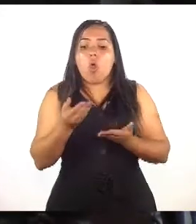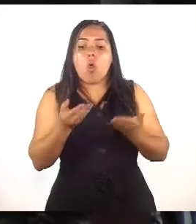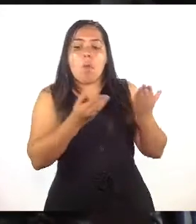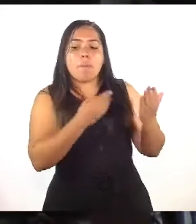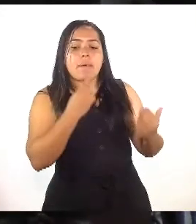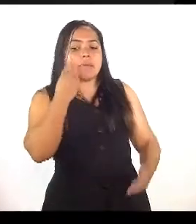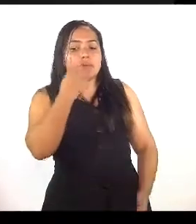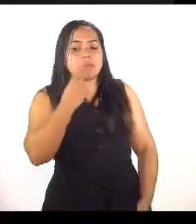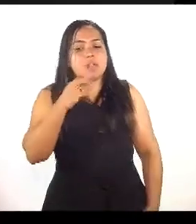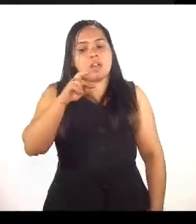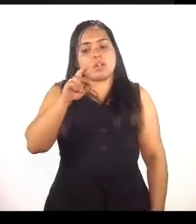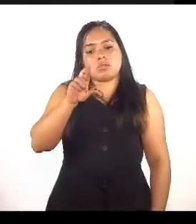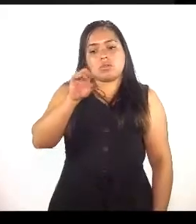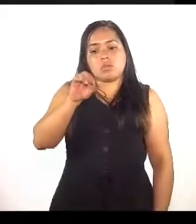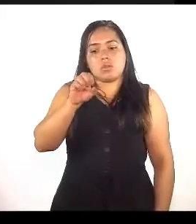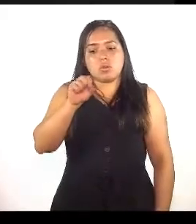Reis.